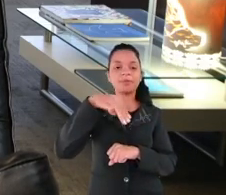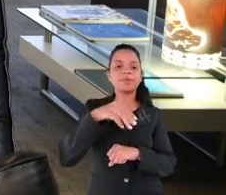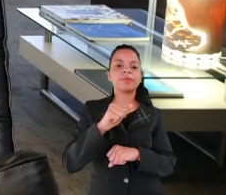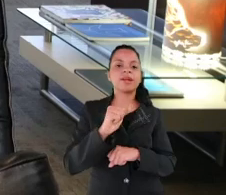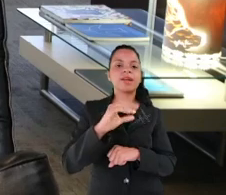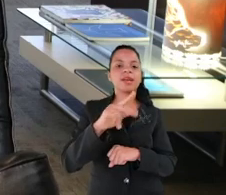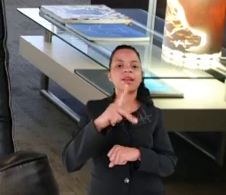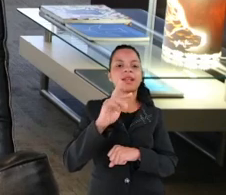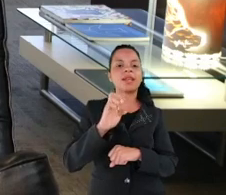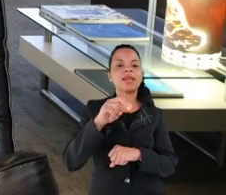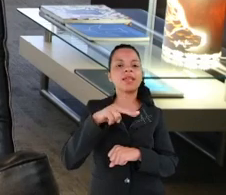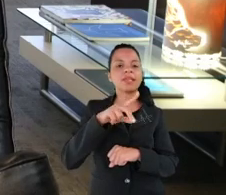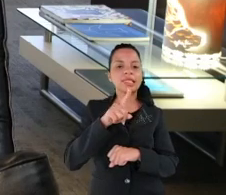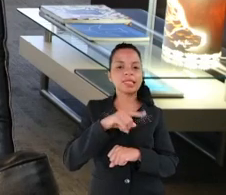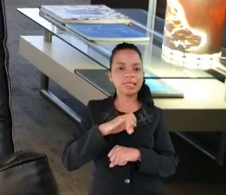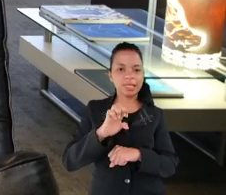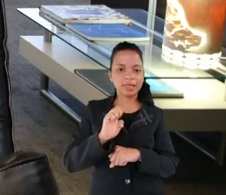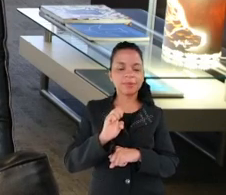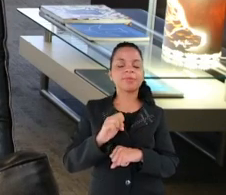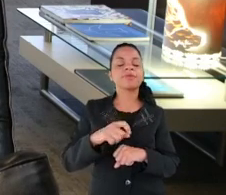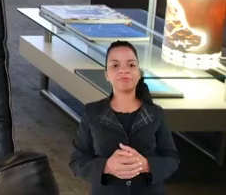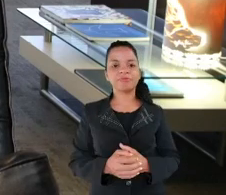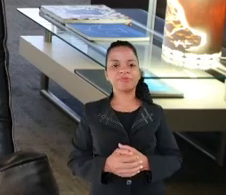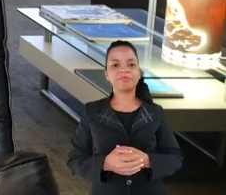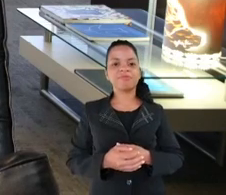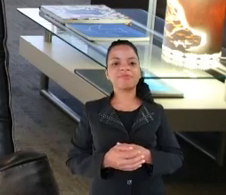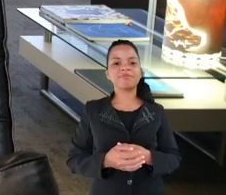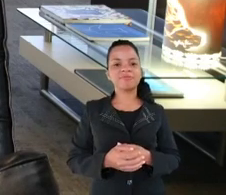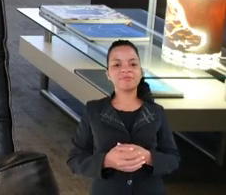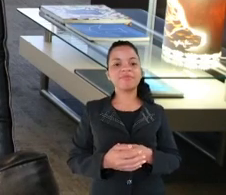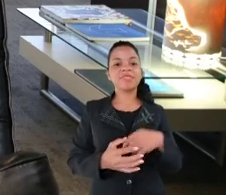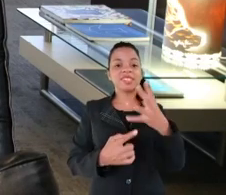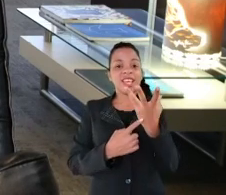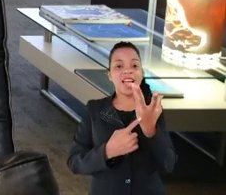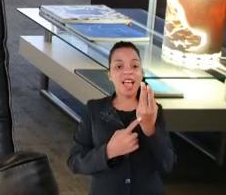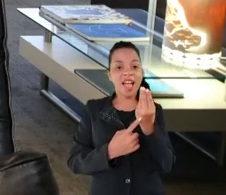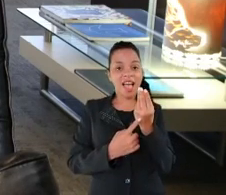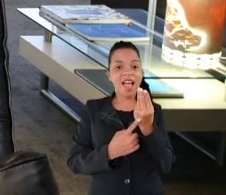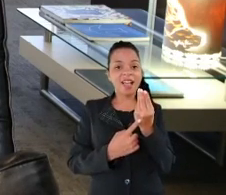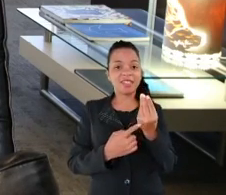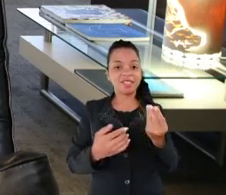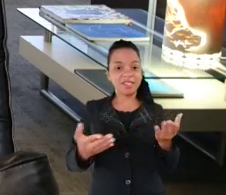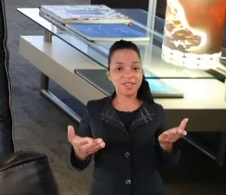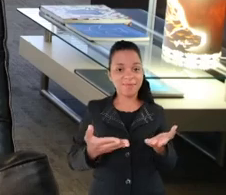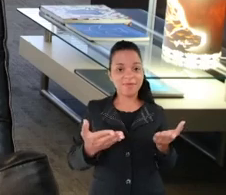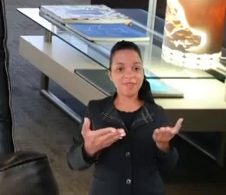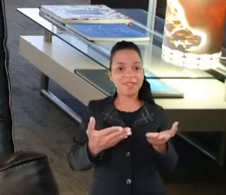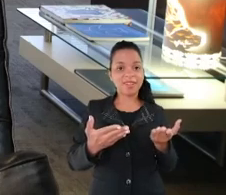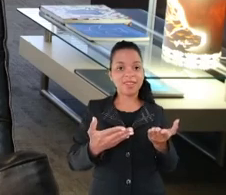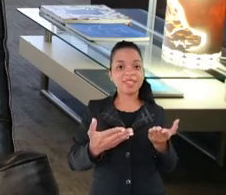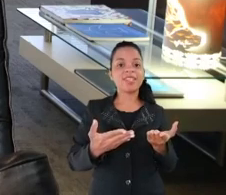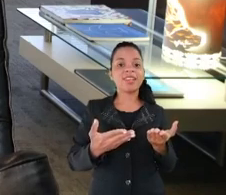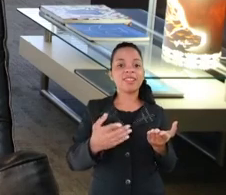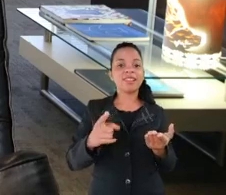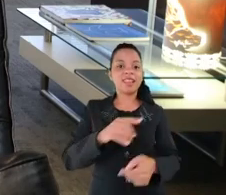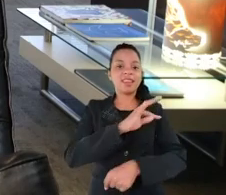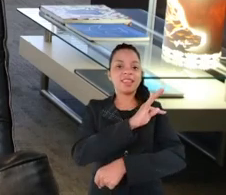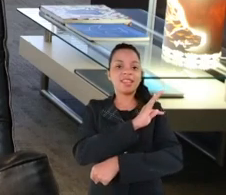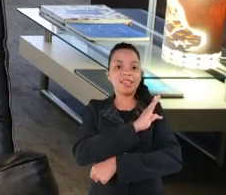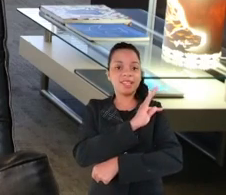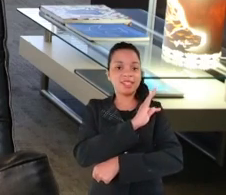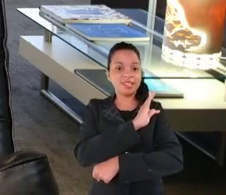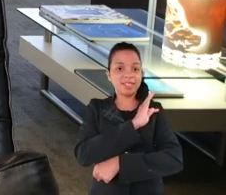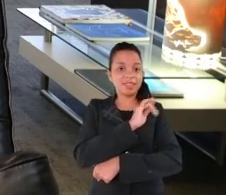Fez intercâmbio acadêmico no Instituto de Arte Contemporânea da Technische Universität Graz, na Áustria.